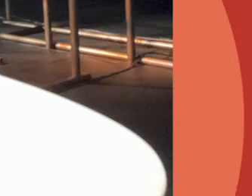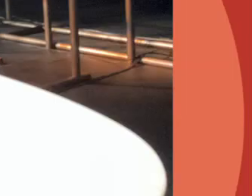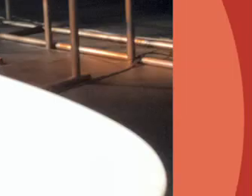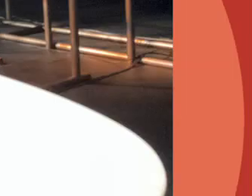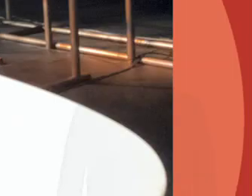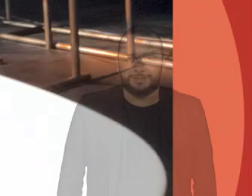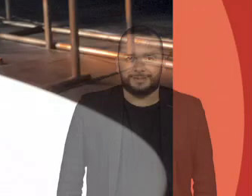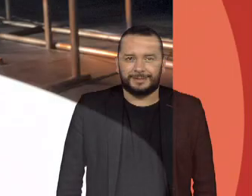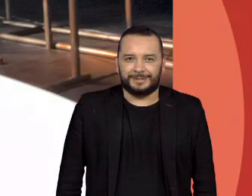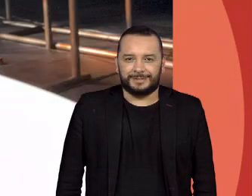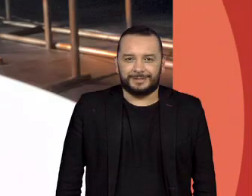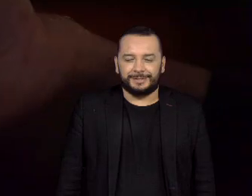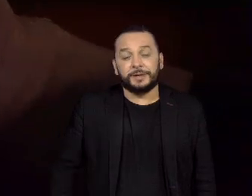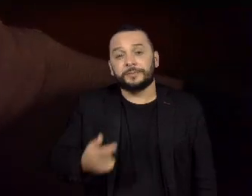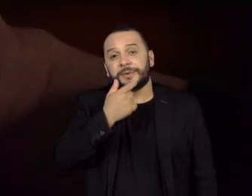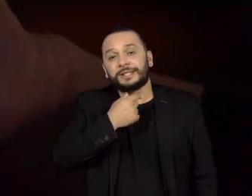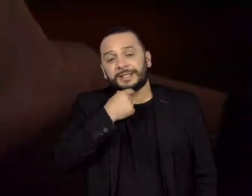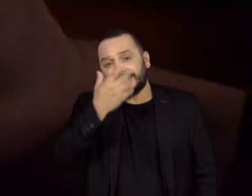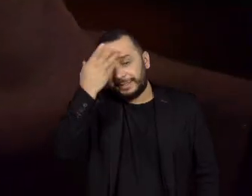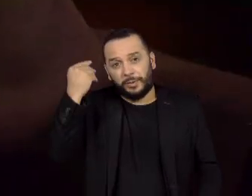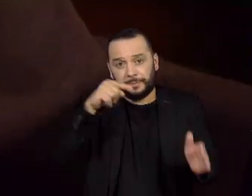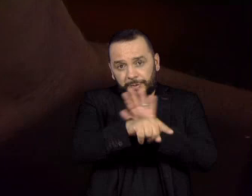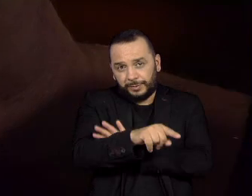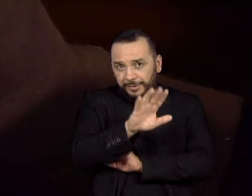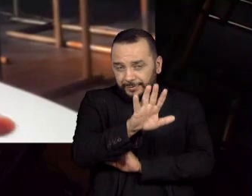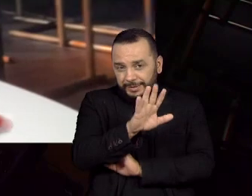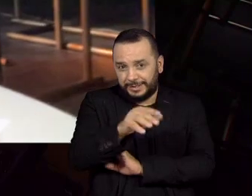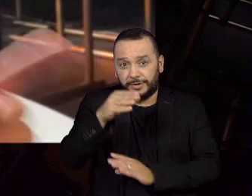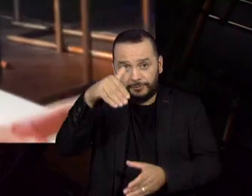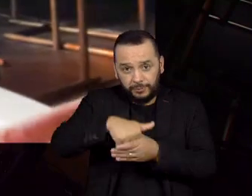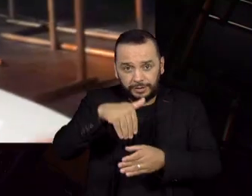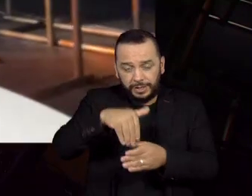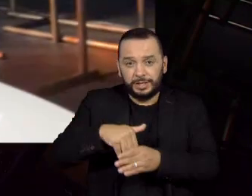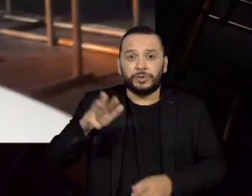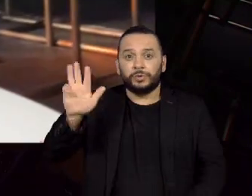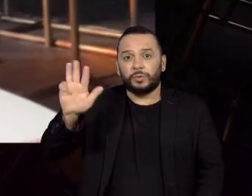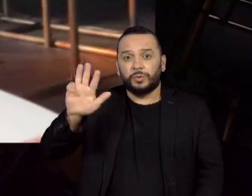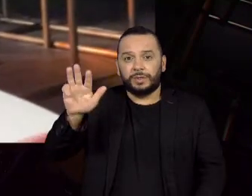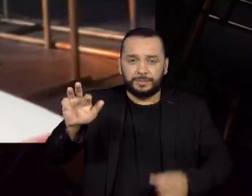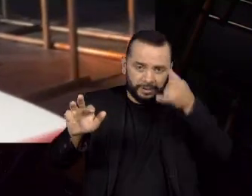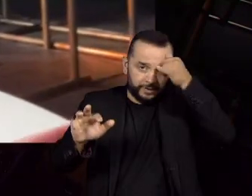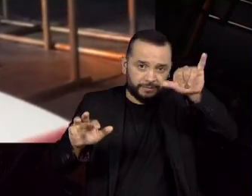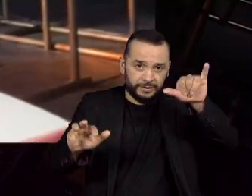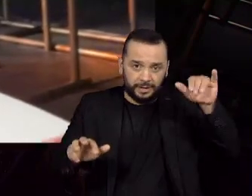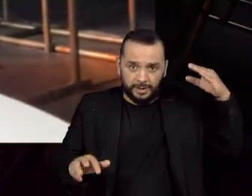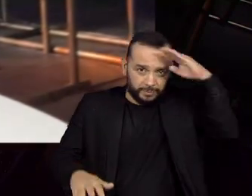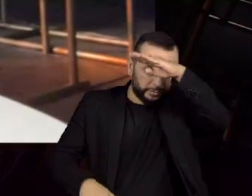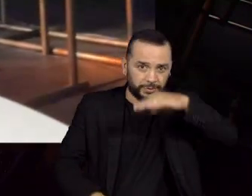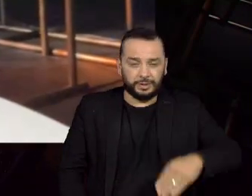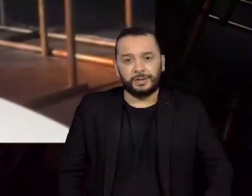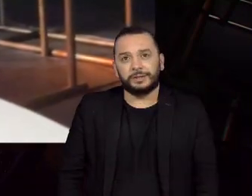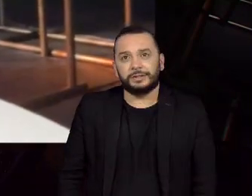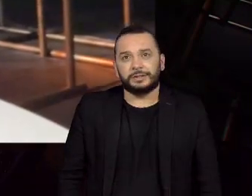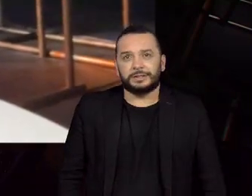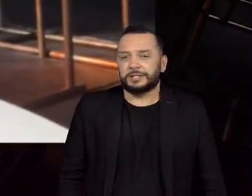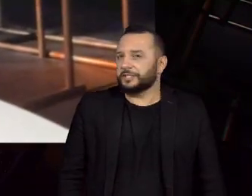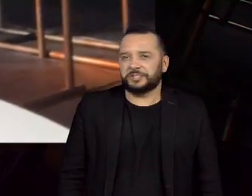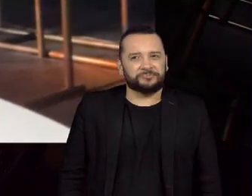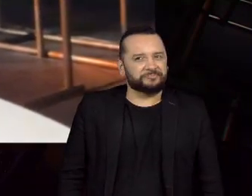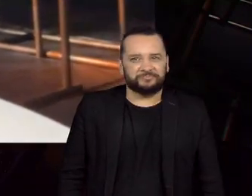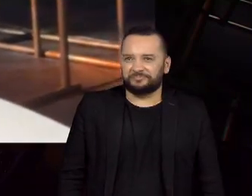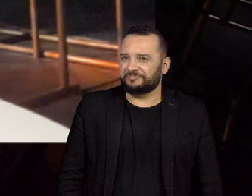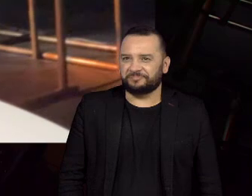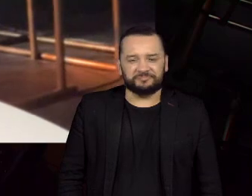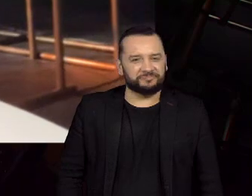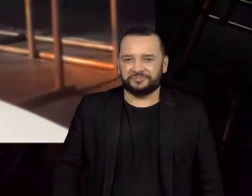Ô, Mandetta, esqueci uma pergunta. Você votaria no Lula para evitar o Bolsonaro? Eu não trabalho com